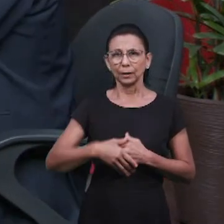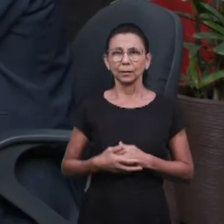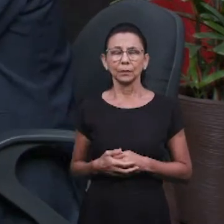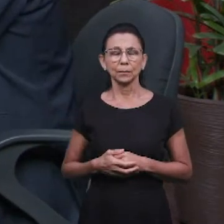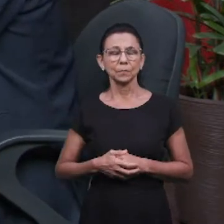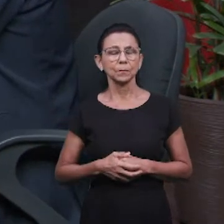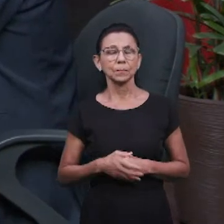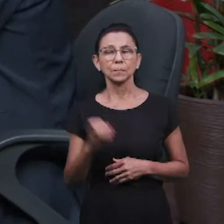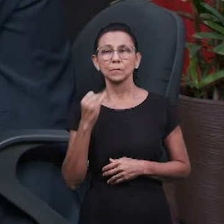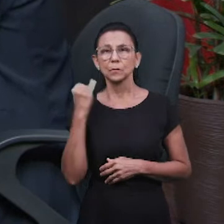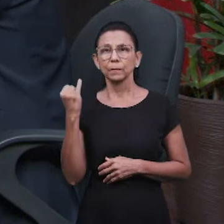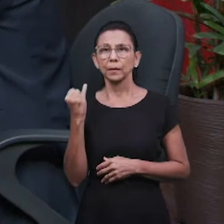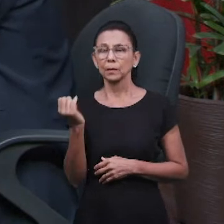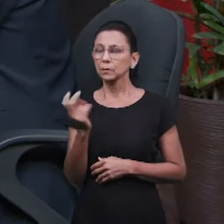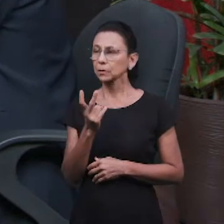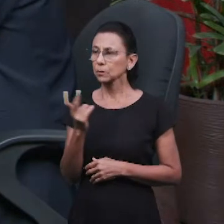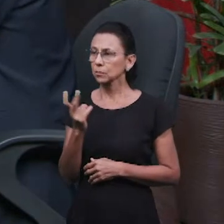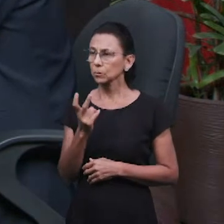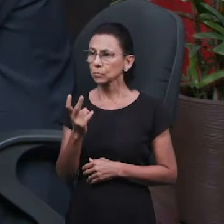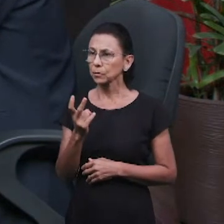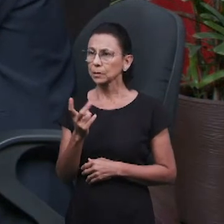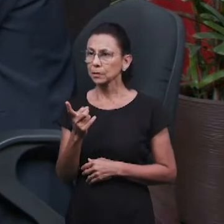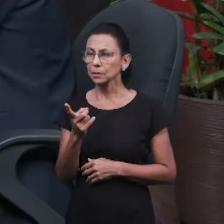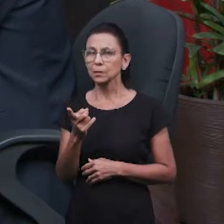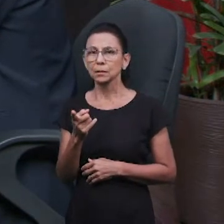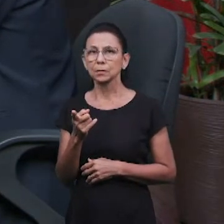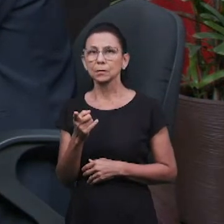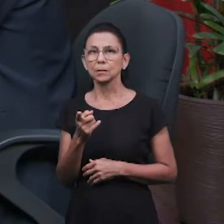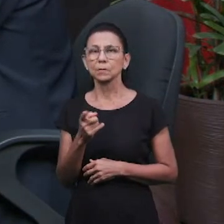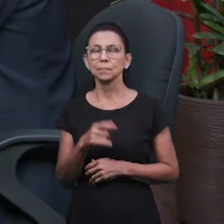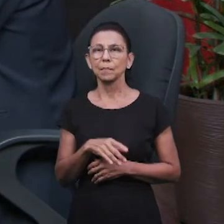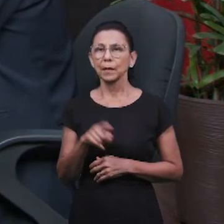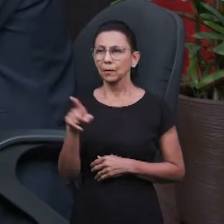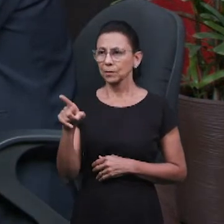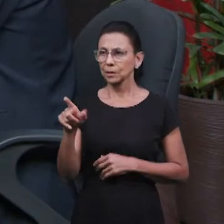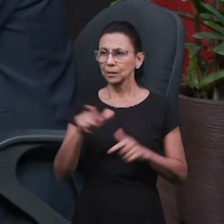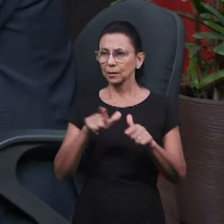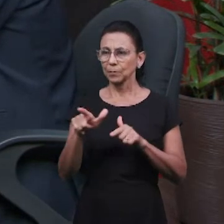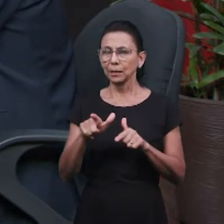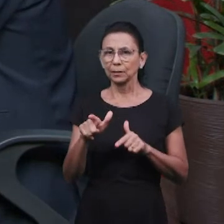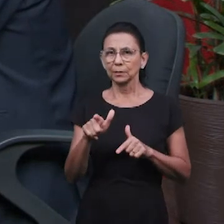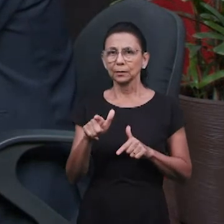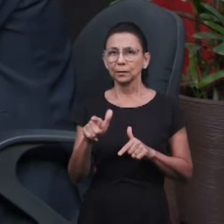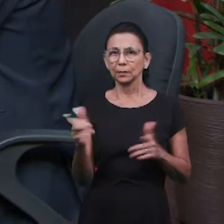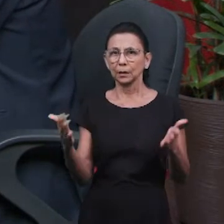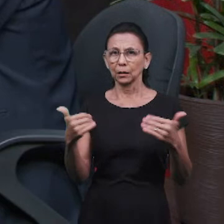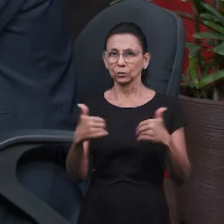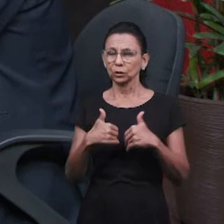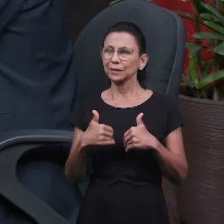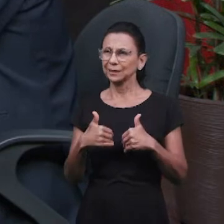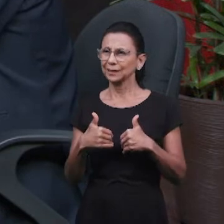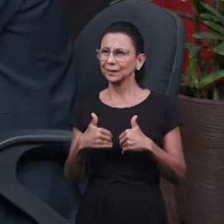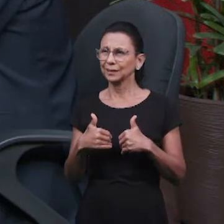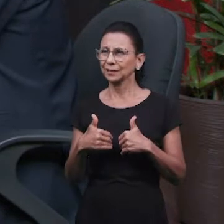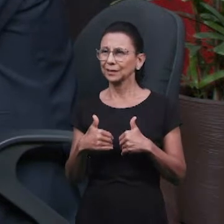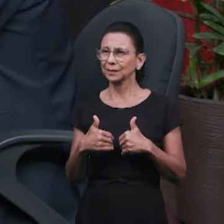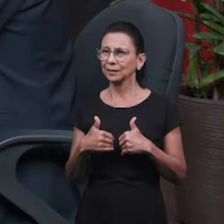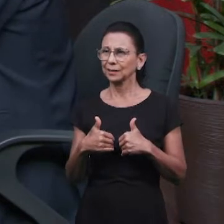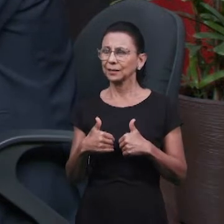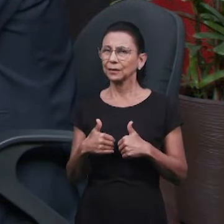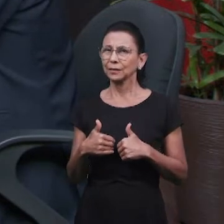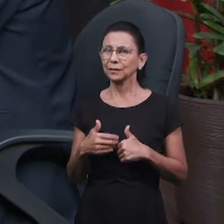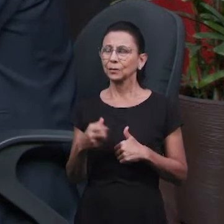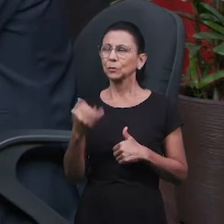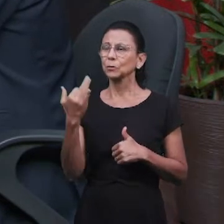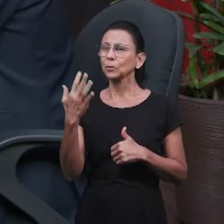irmãs aqui, a Jéssica, a Jéssica trabalha com muitas pessoas autistas, né? Isso. Ela atende muitos autistas, acho que